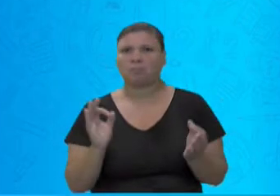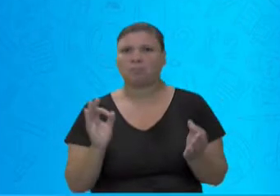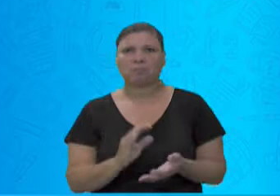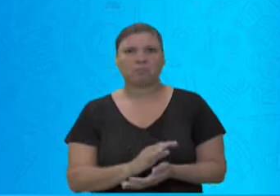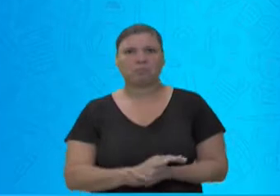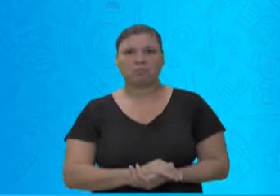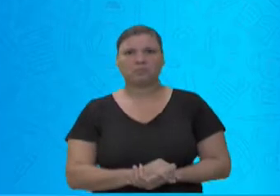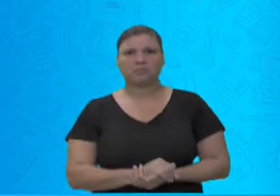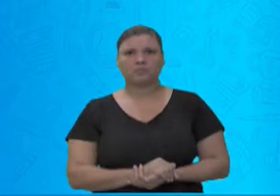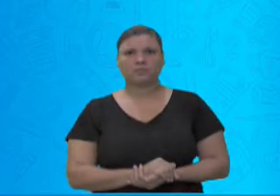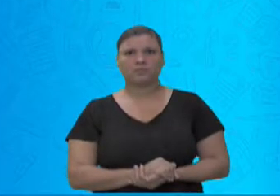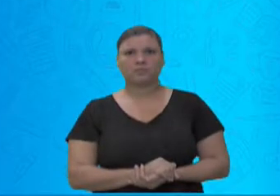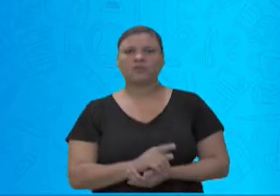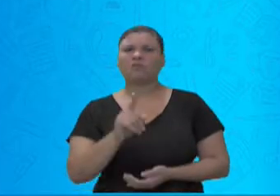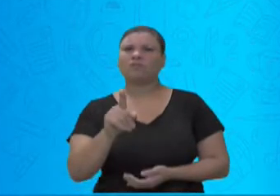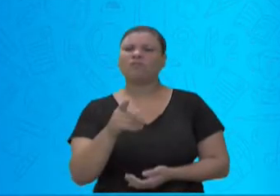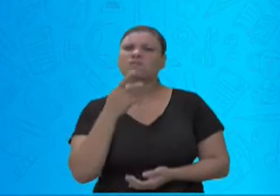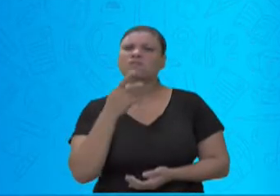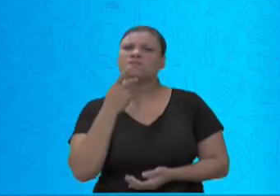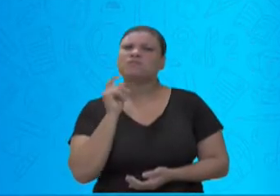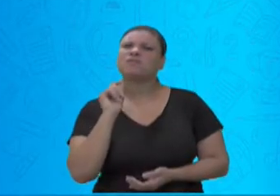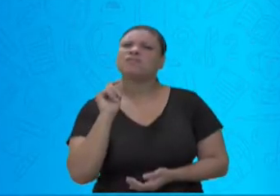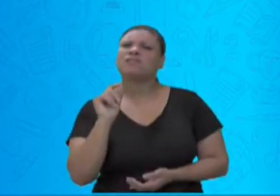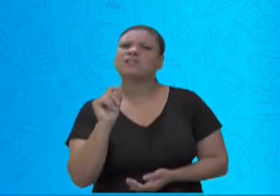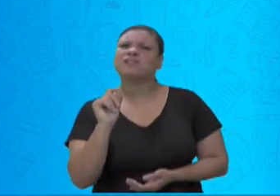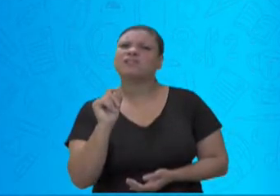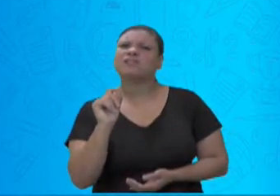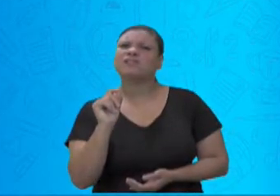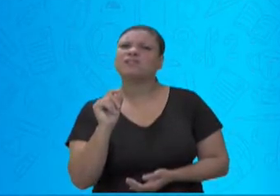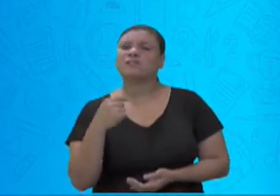criança, de um adulto. Eu disse que é ninguém.